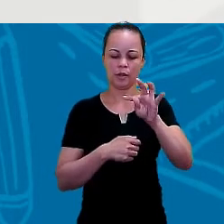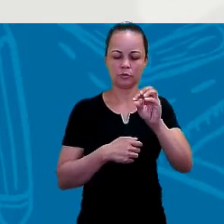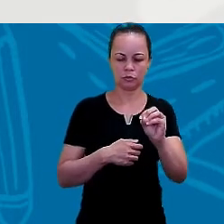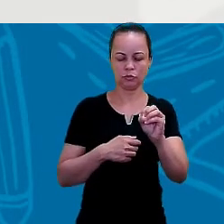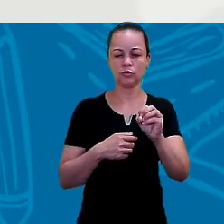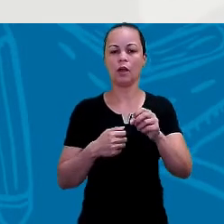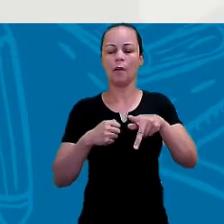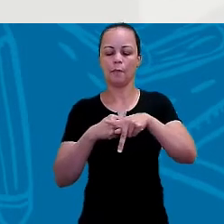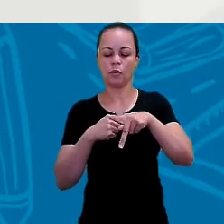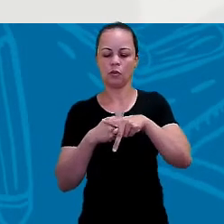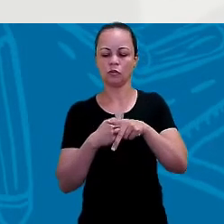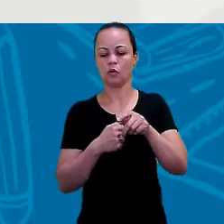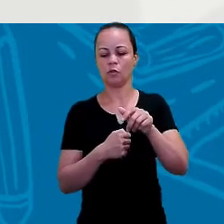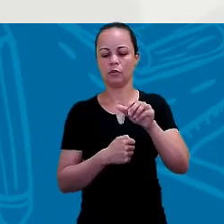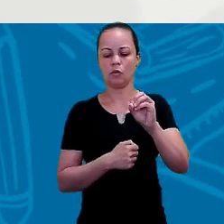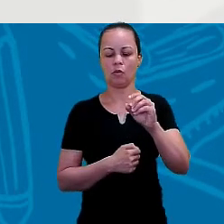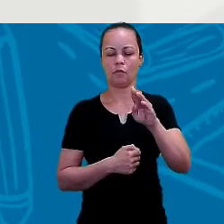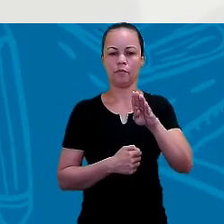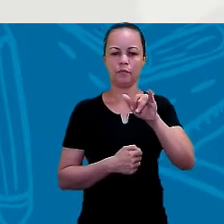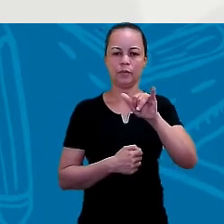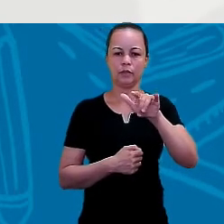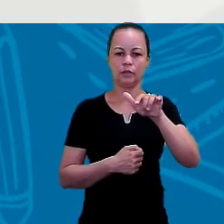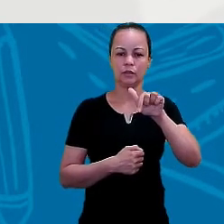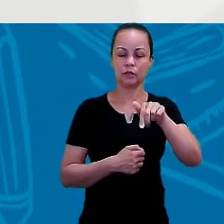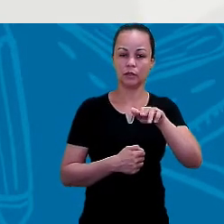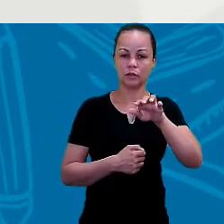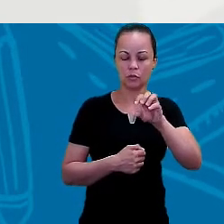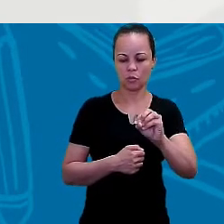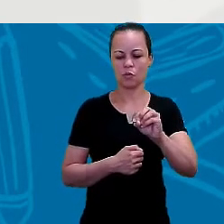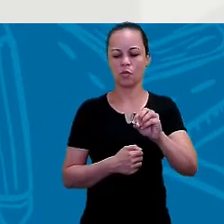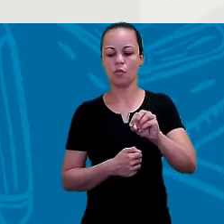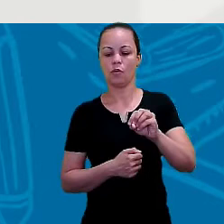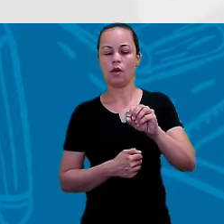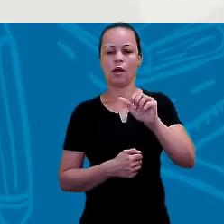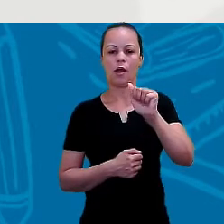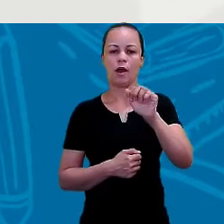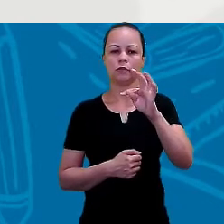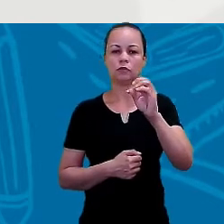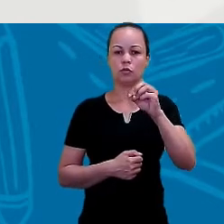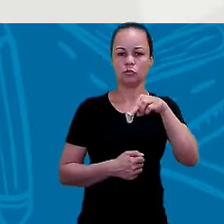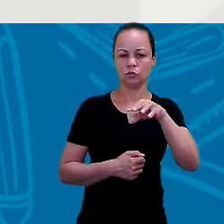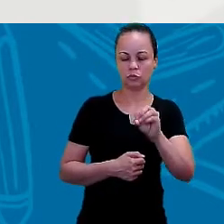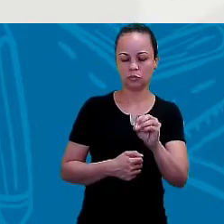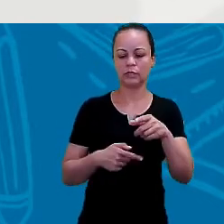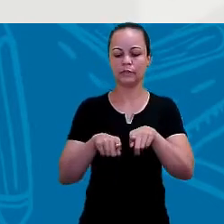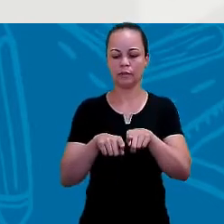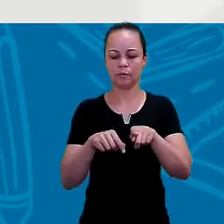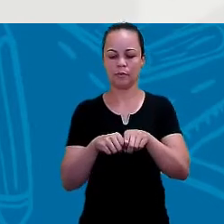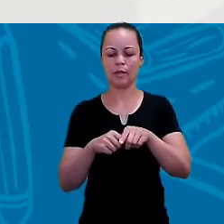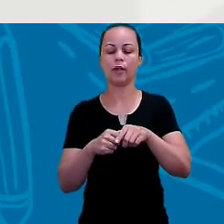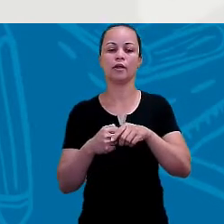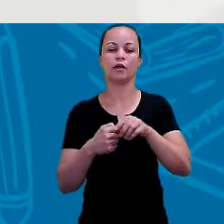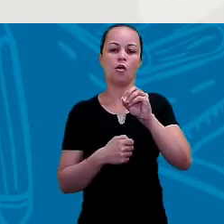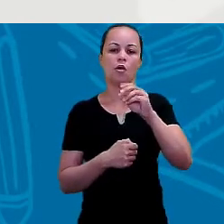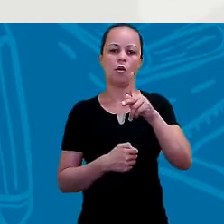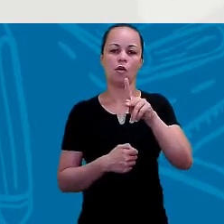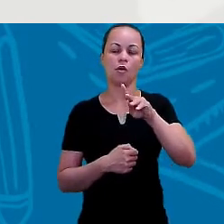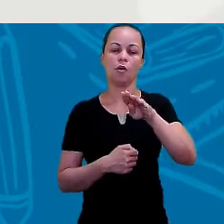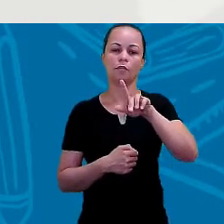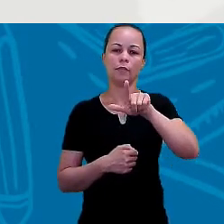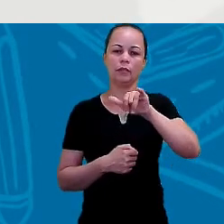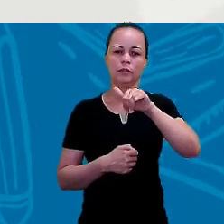oblíquo átonos e os tônicos, tá? Então, cada pronome oblíquo corresponde a um pronome